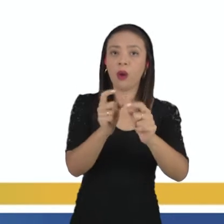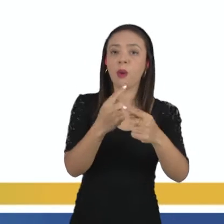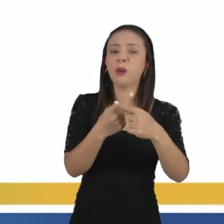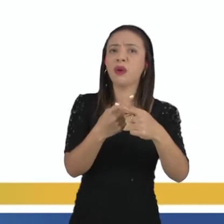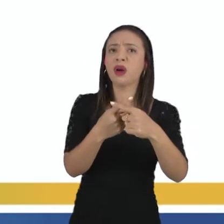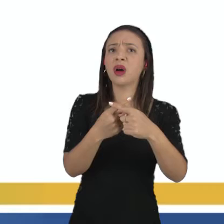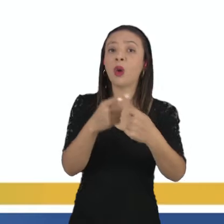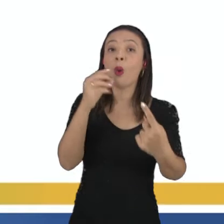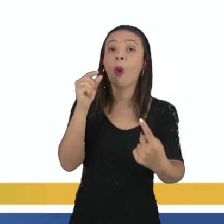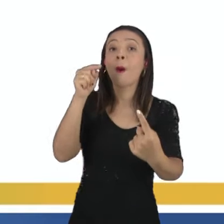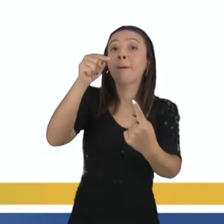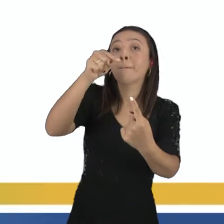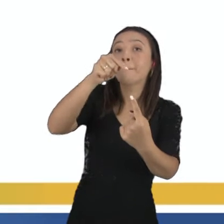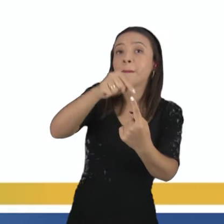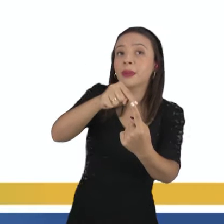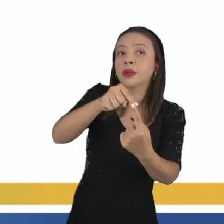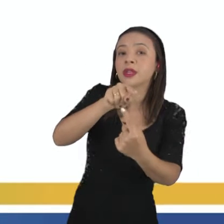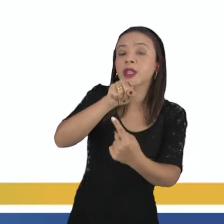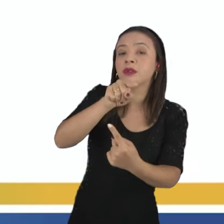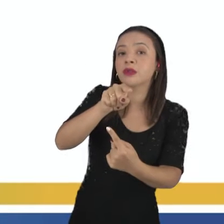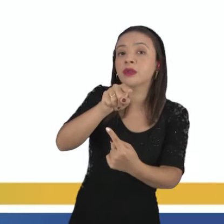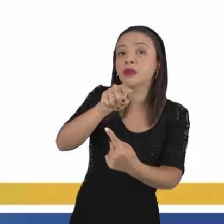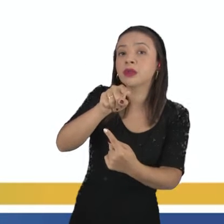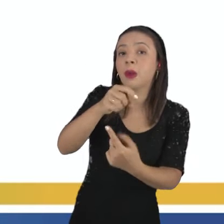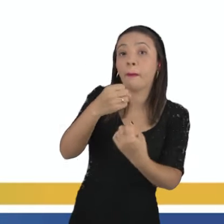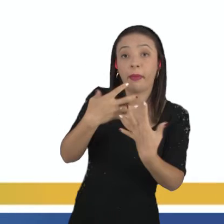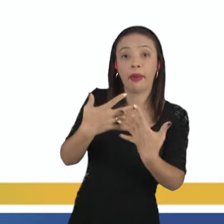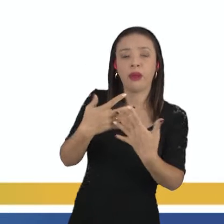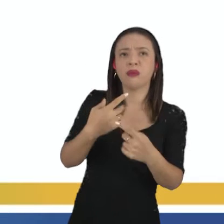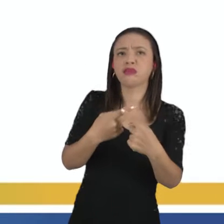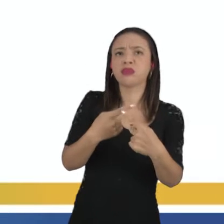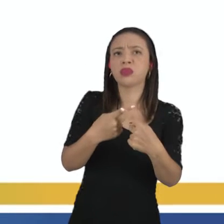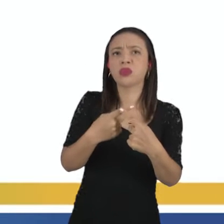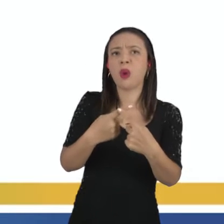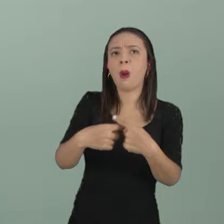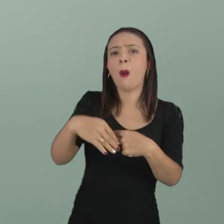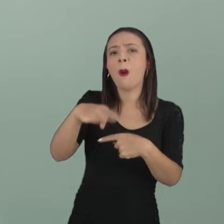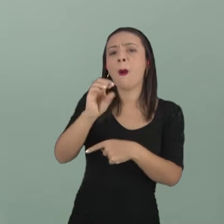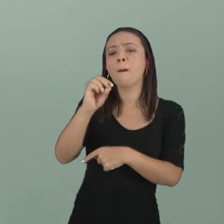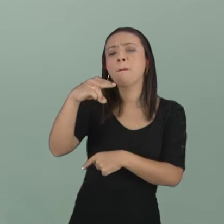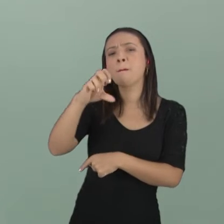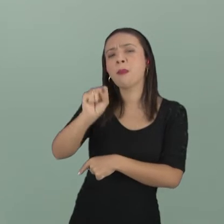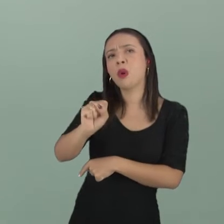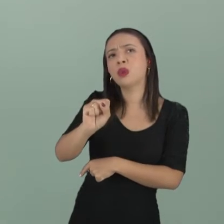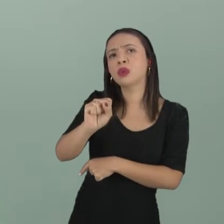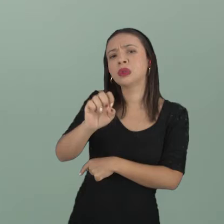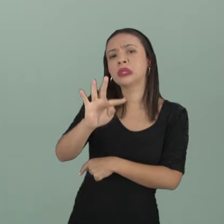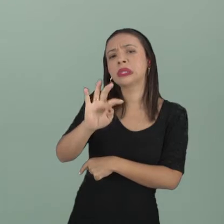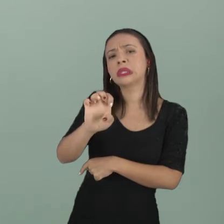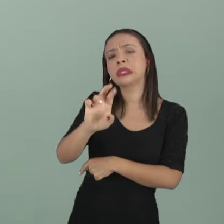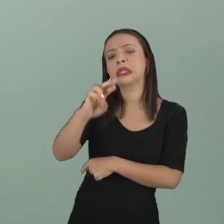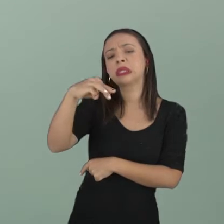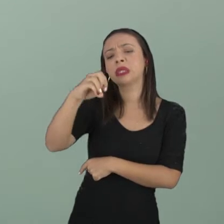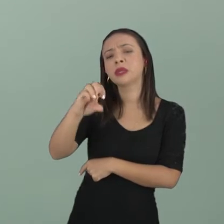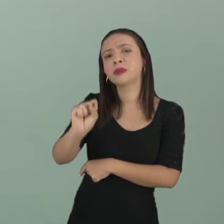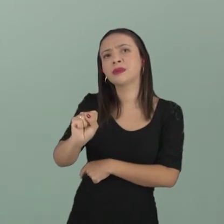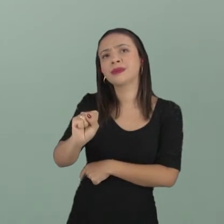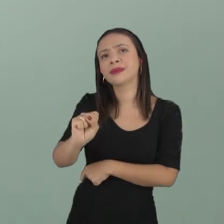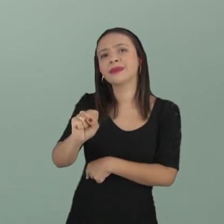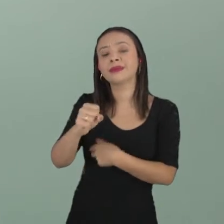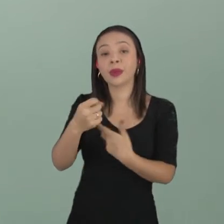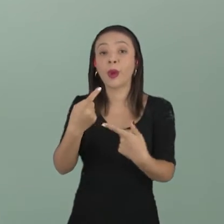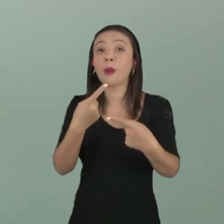não se ofendesse. Por que ele falou com os bons termos? A fim de que não